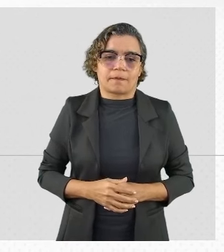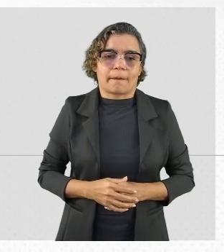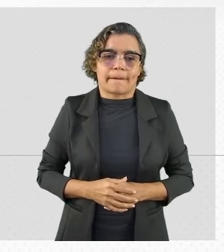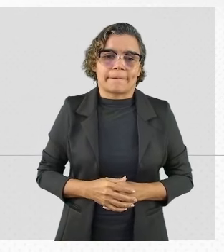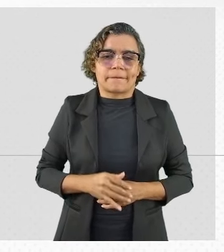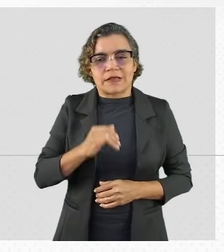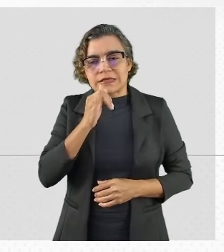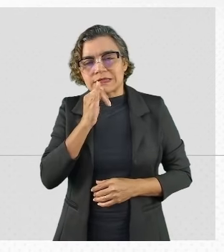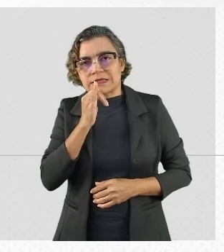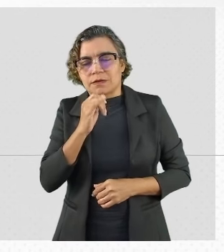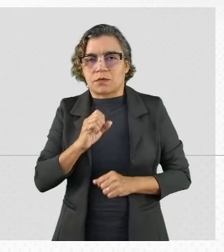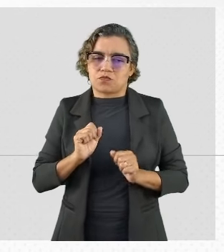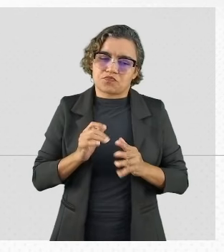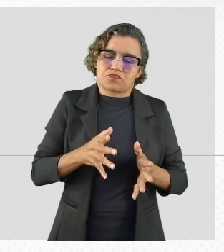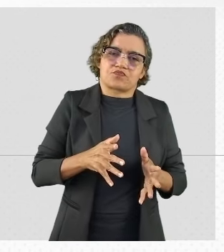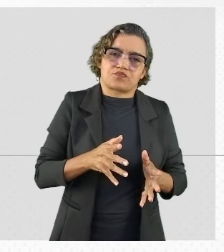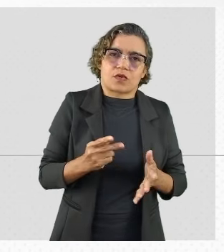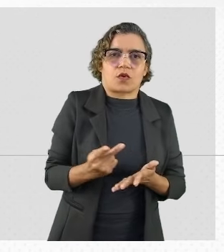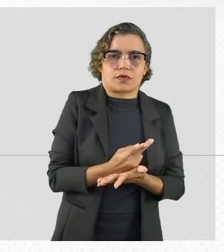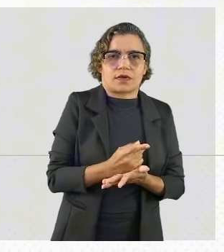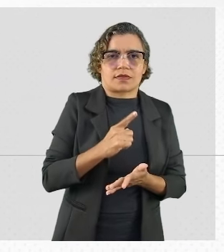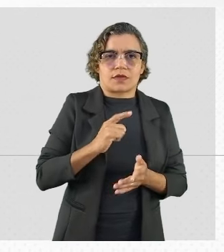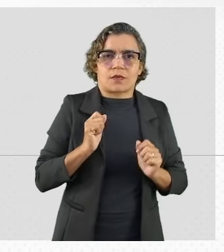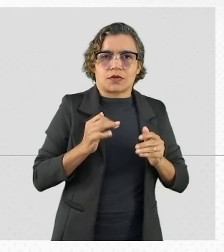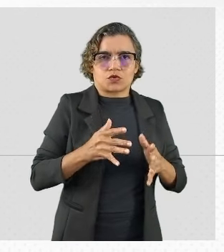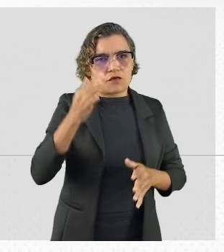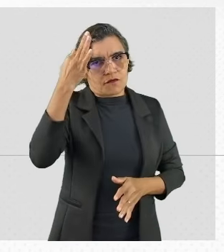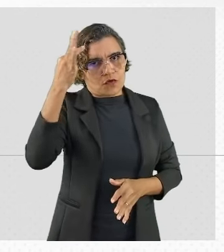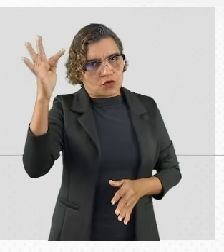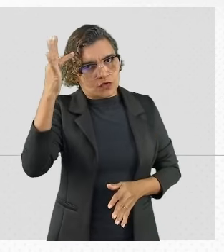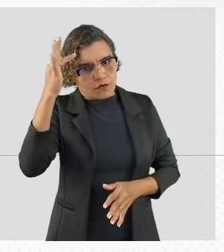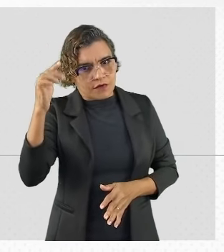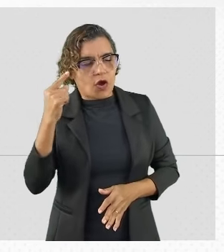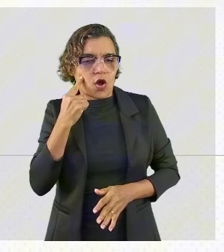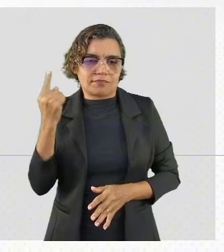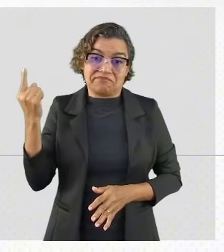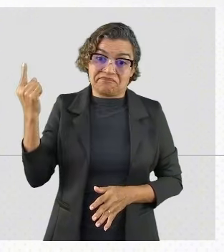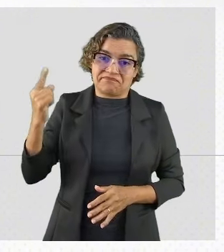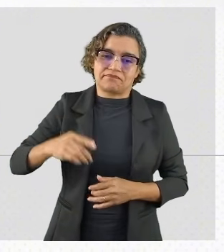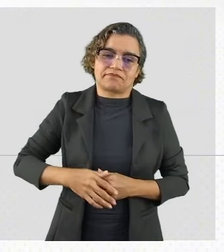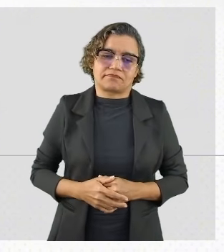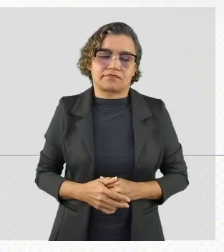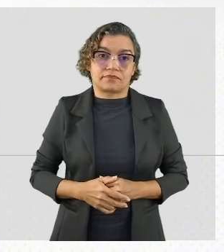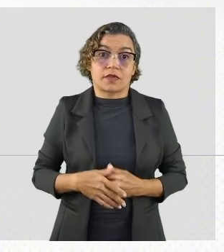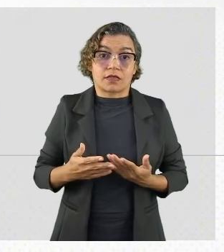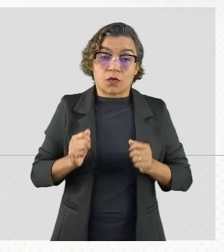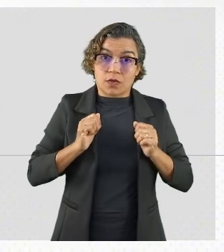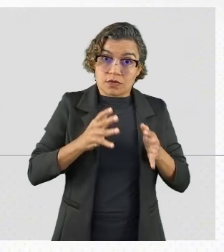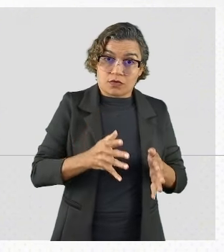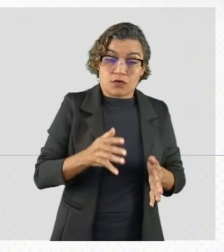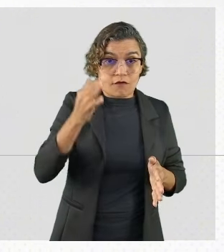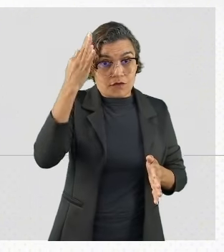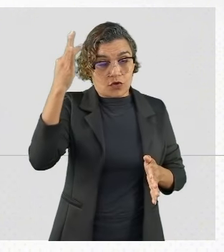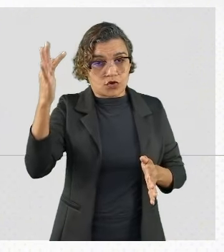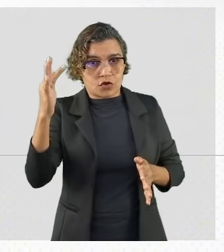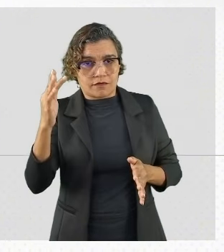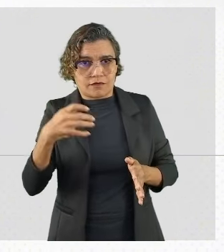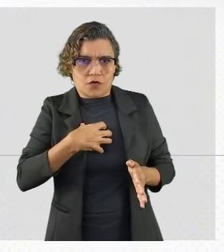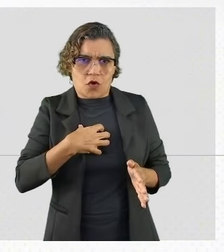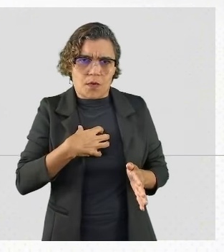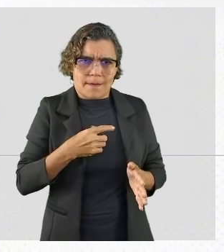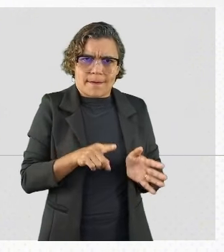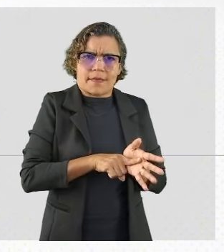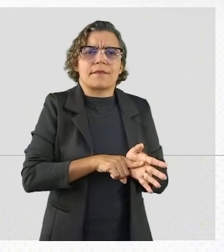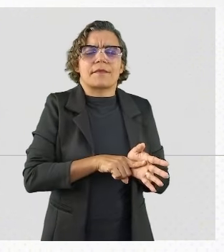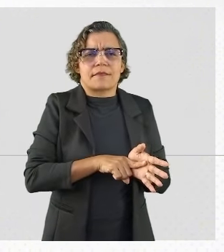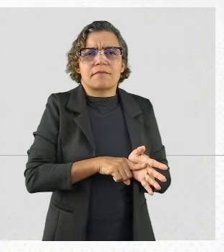acontece determinada ação, né? E a gente tem uma atitude filosófica, como a gente pode ver aqui. Essa atitude filosófica, por exemplo, de negar,